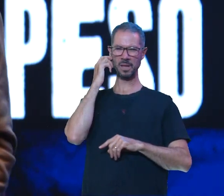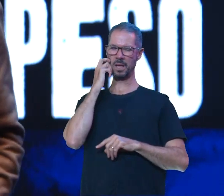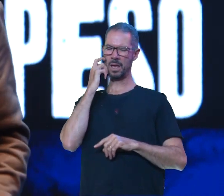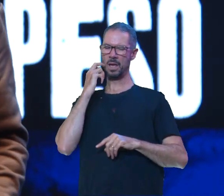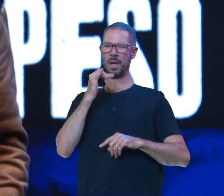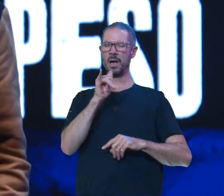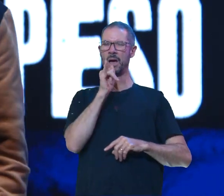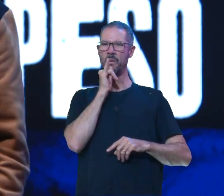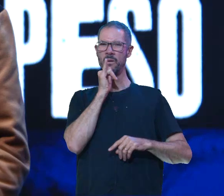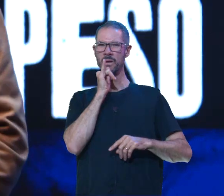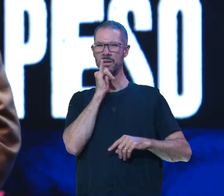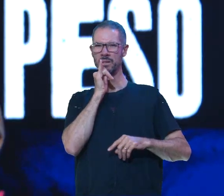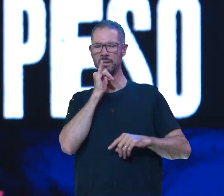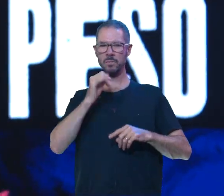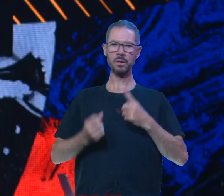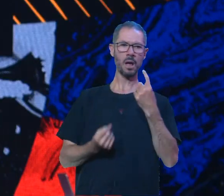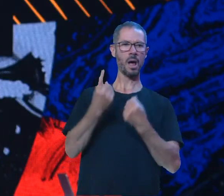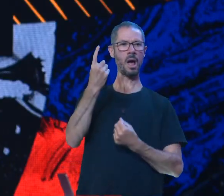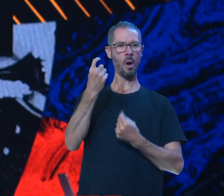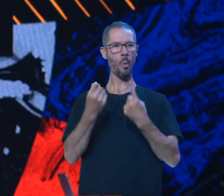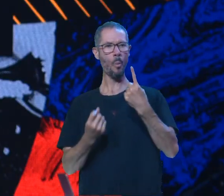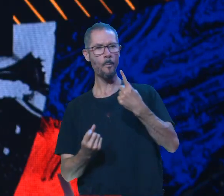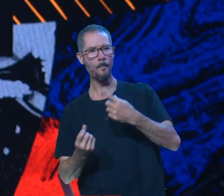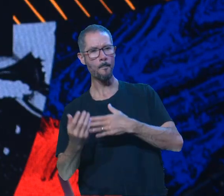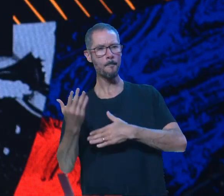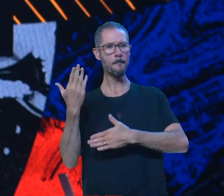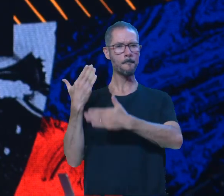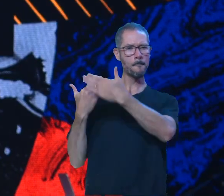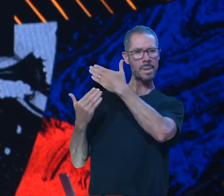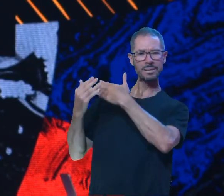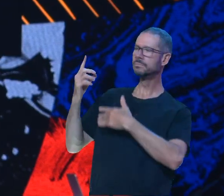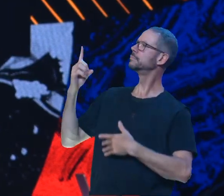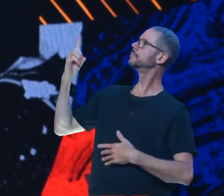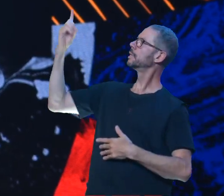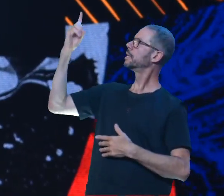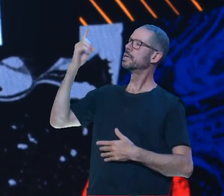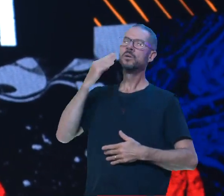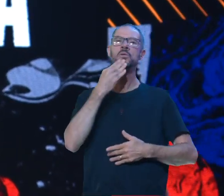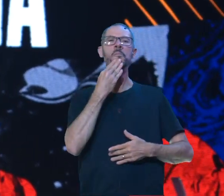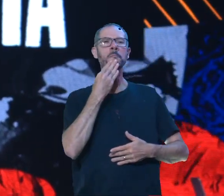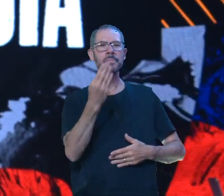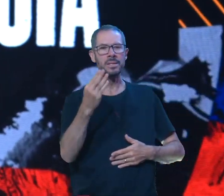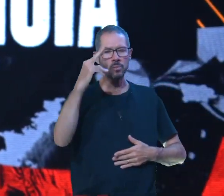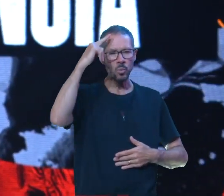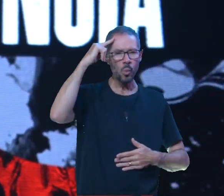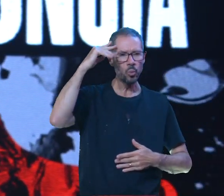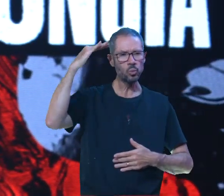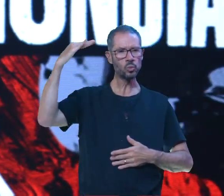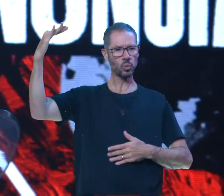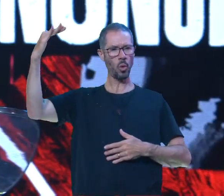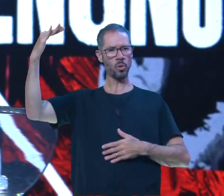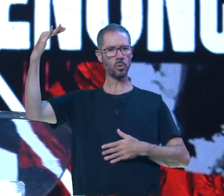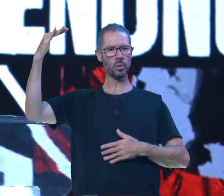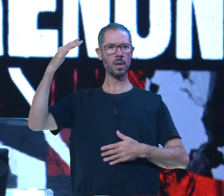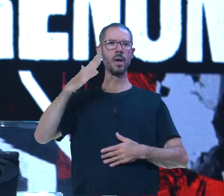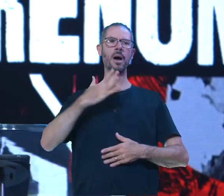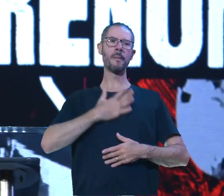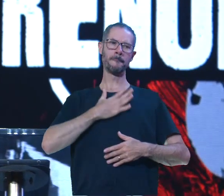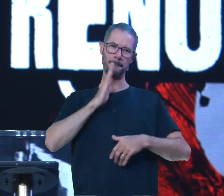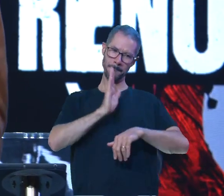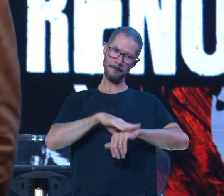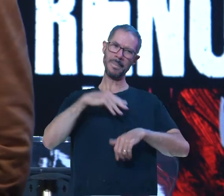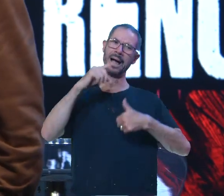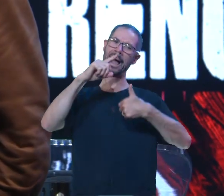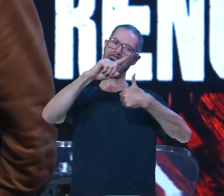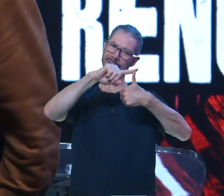Por exemplo, alguma vez Deus já te pediu um sonho? Para mim, mais de uma vez.